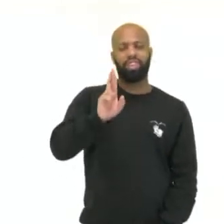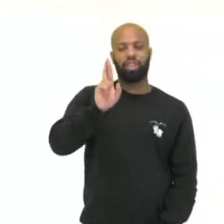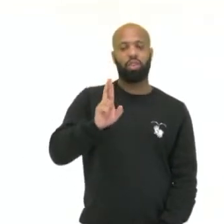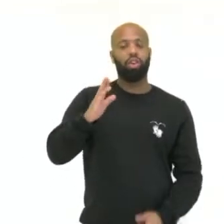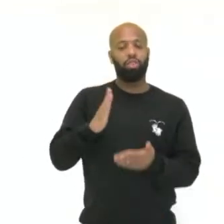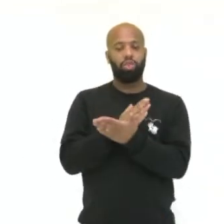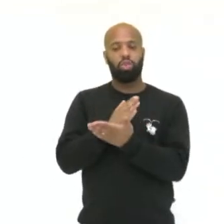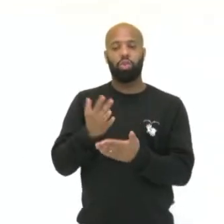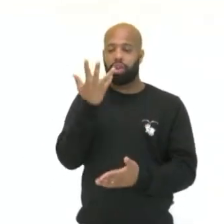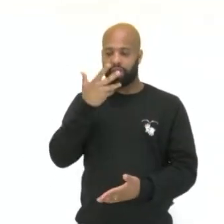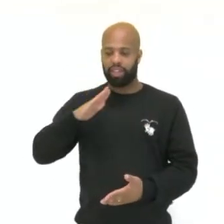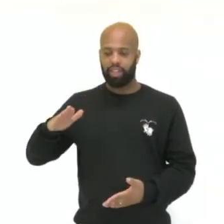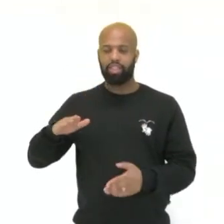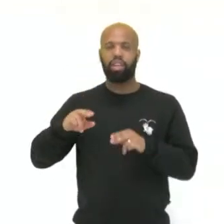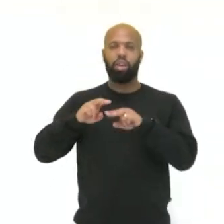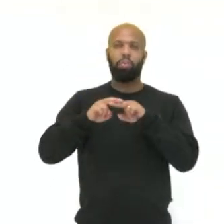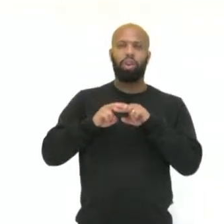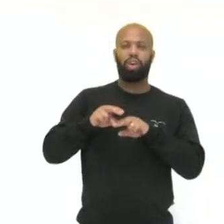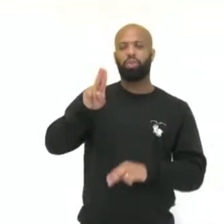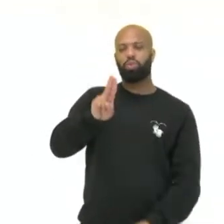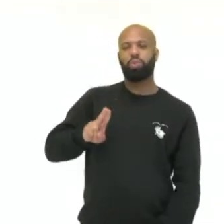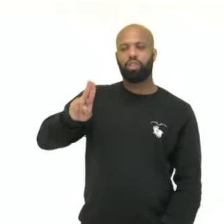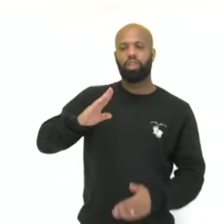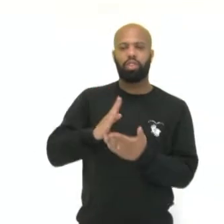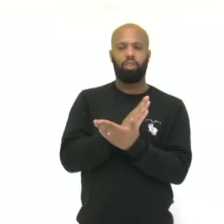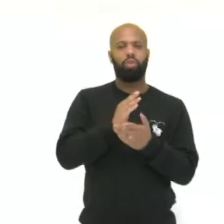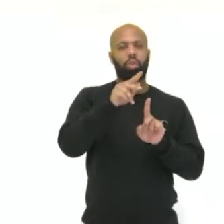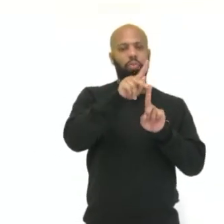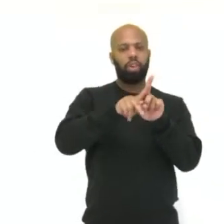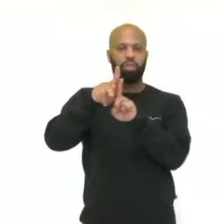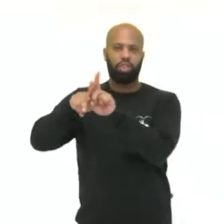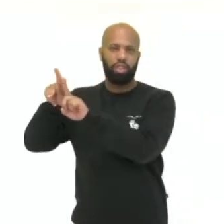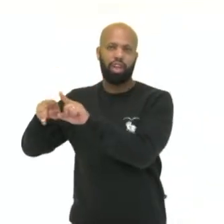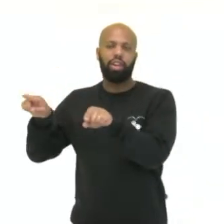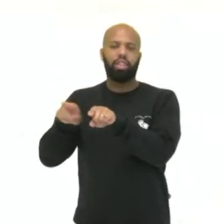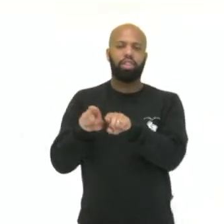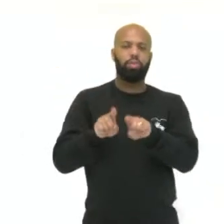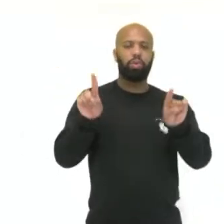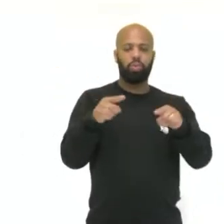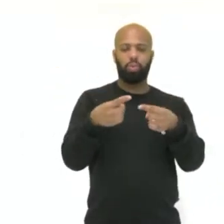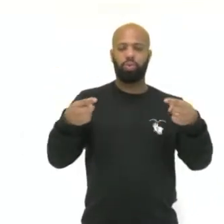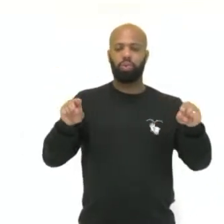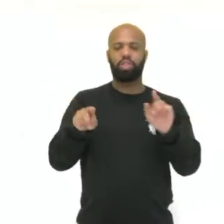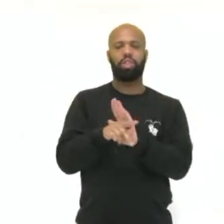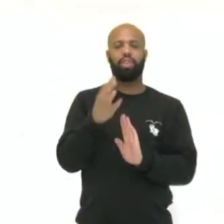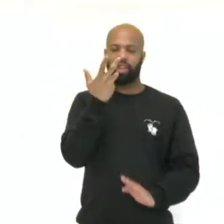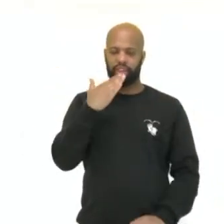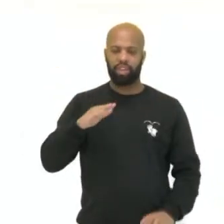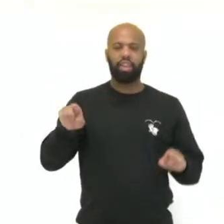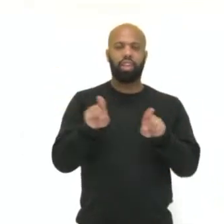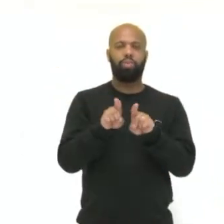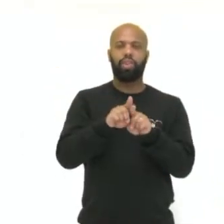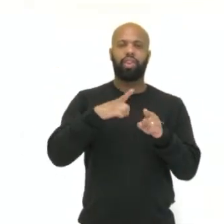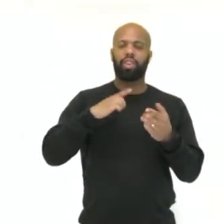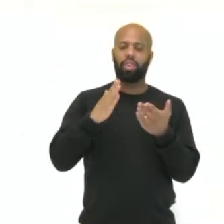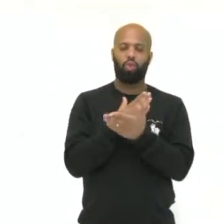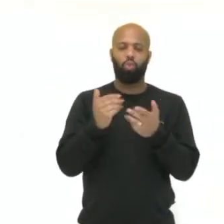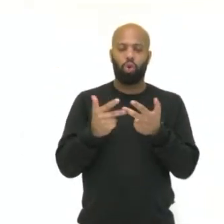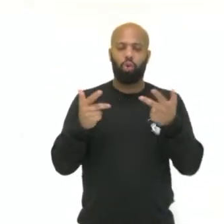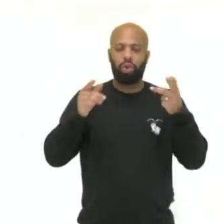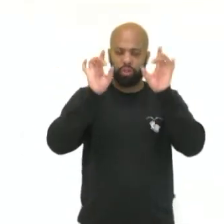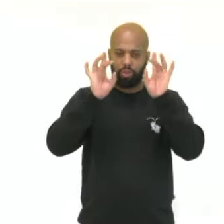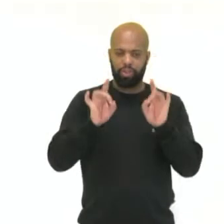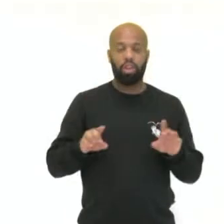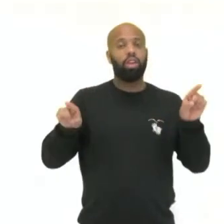crianças, mesmo que pelo uso de personagens, trilhas sonoras de músicas infantis, efeitos especiais e excesso